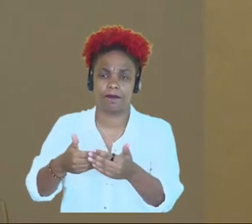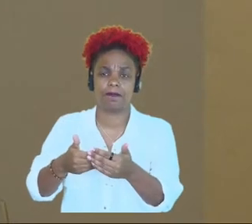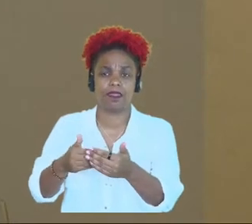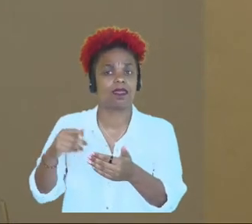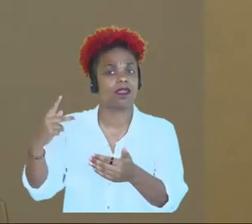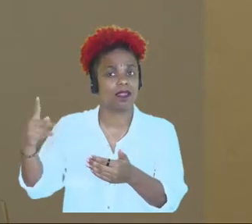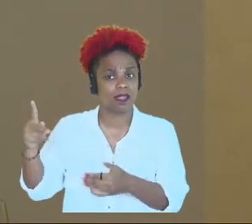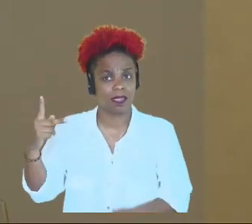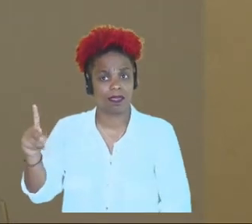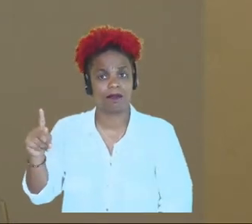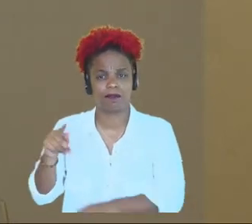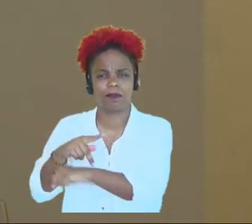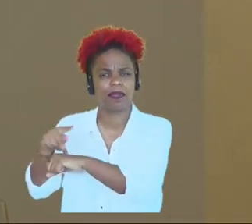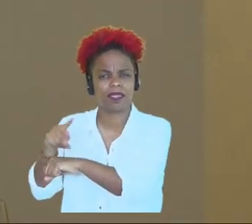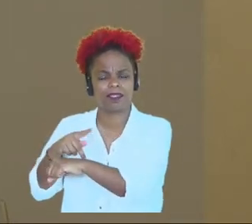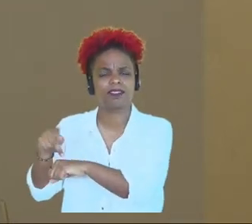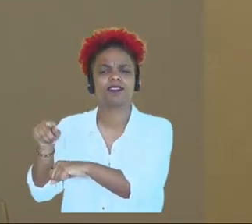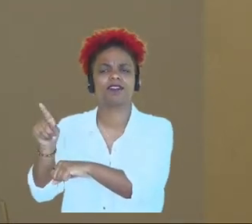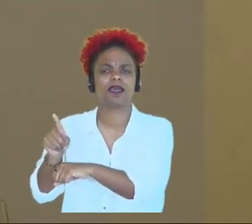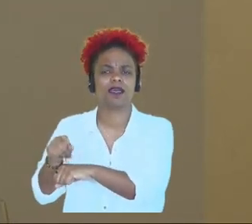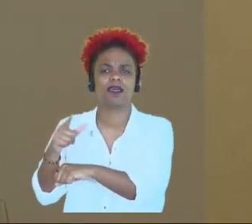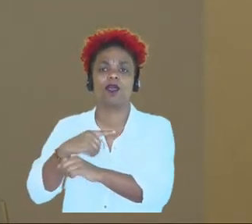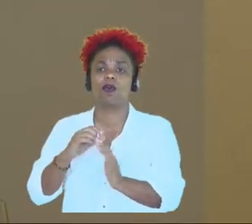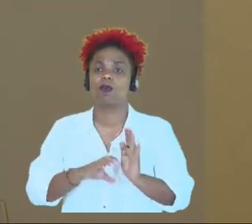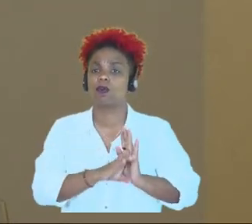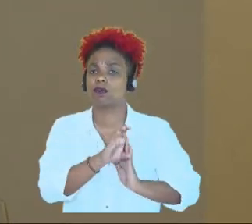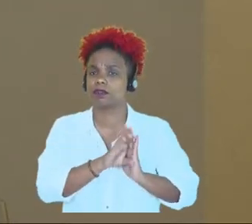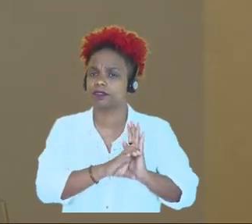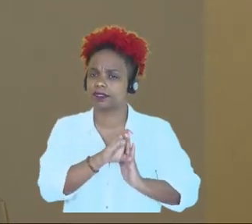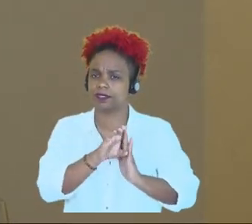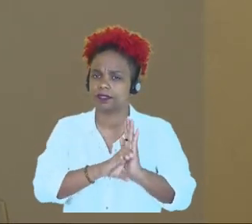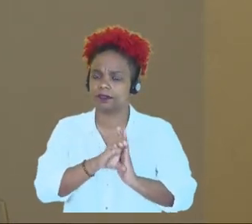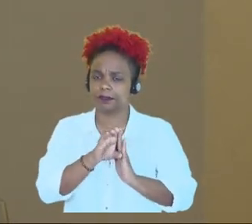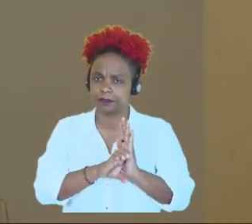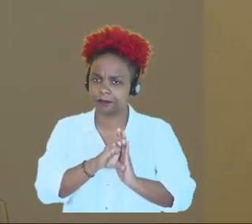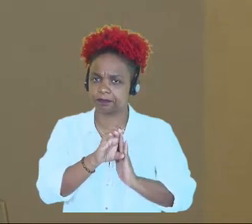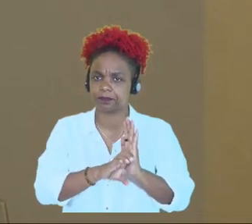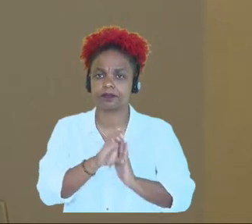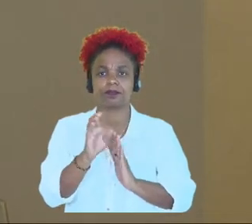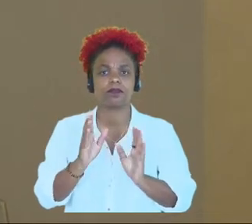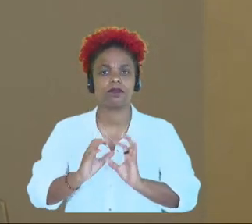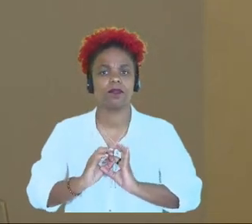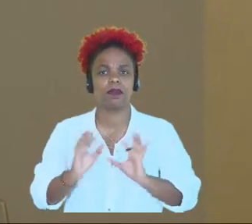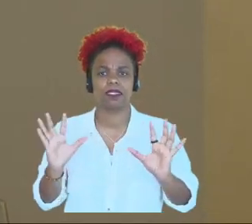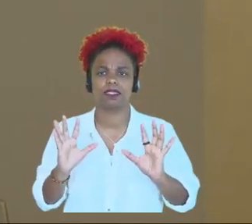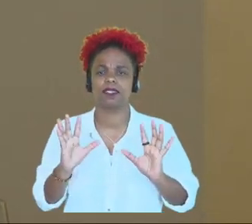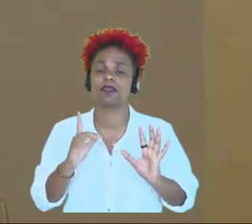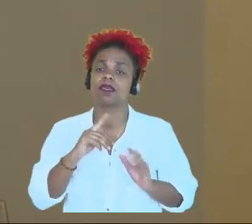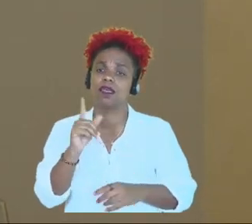é um país em que esse conceito de democracia da